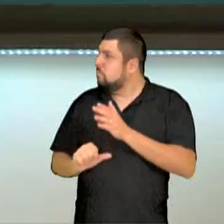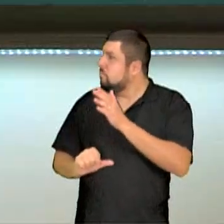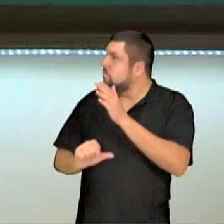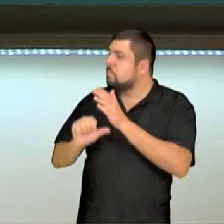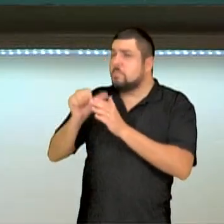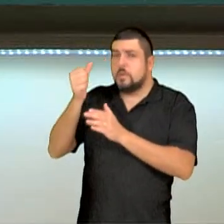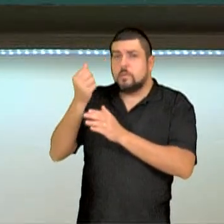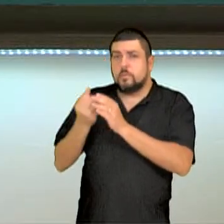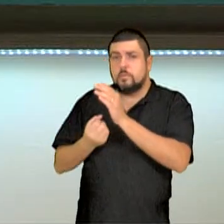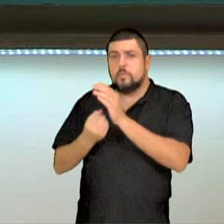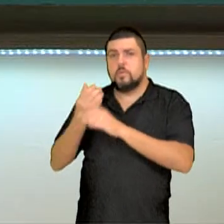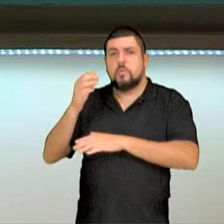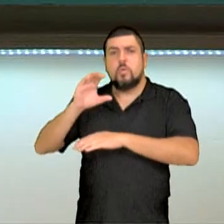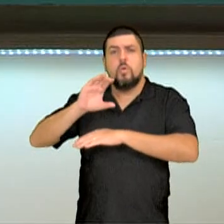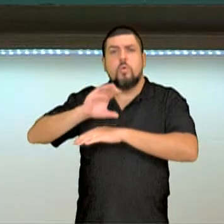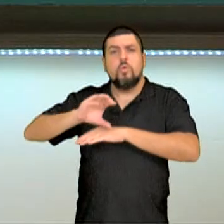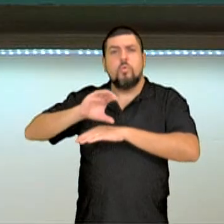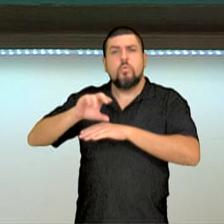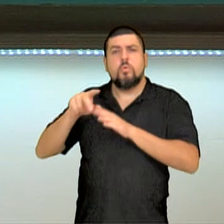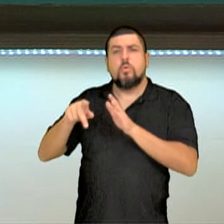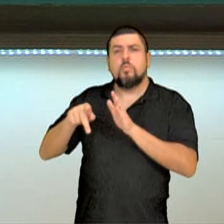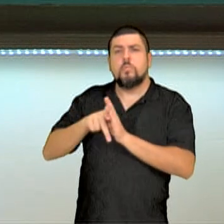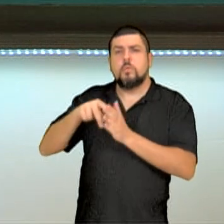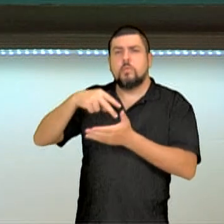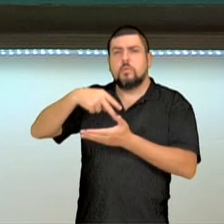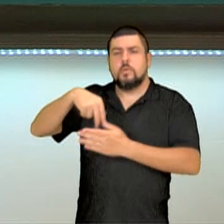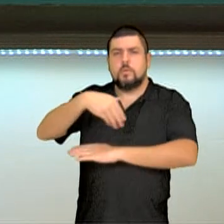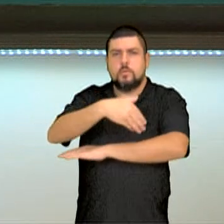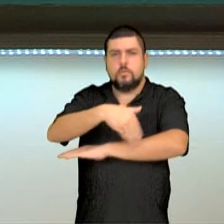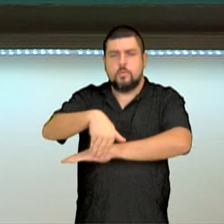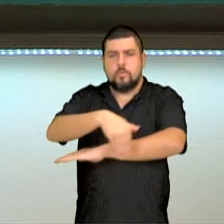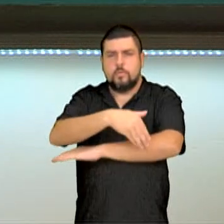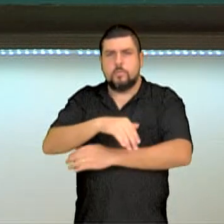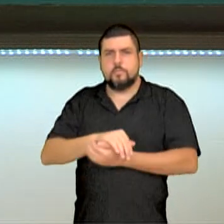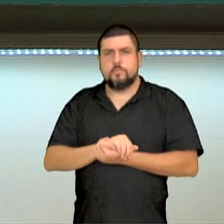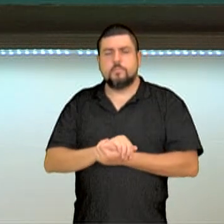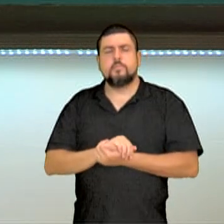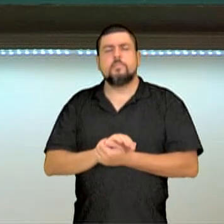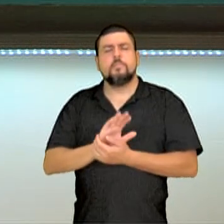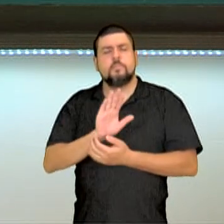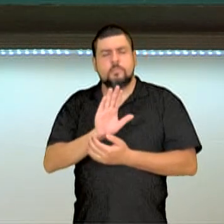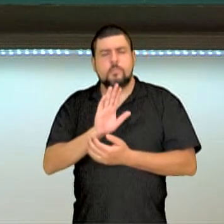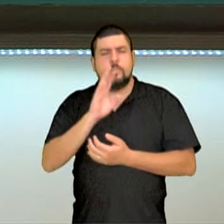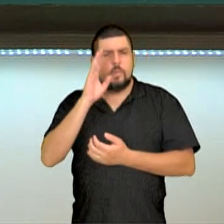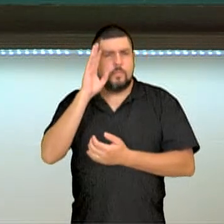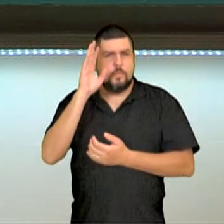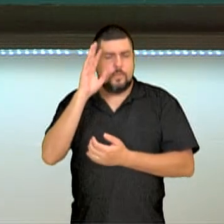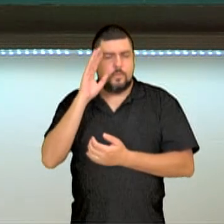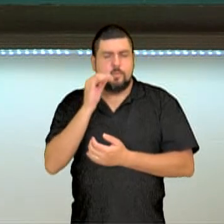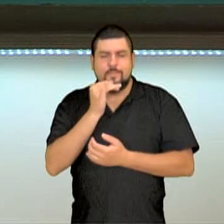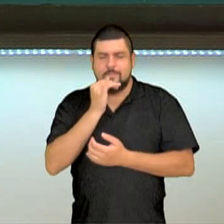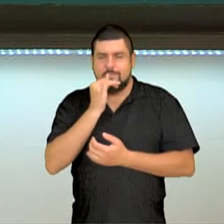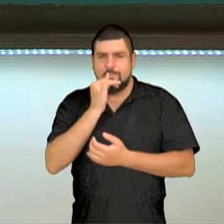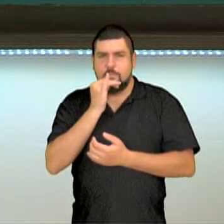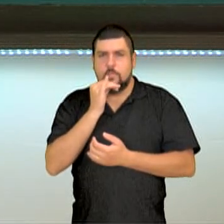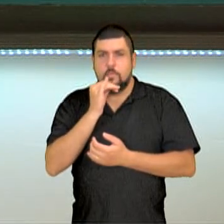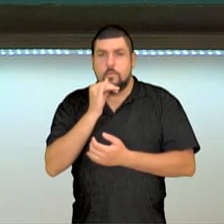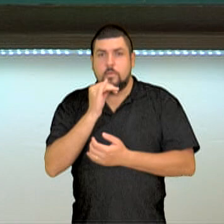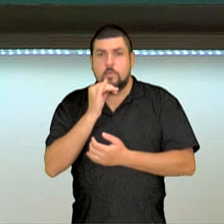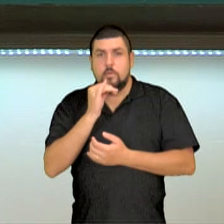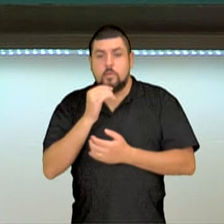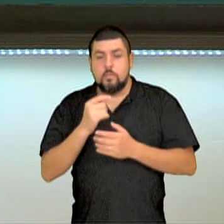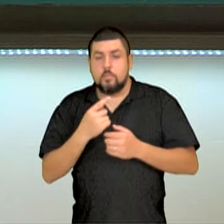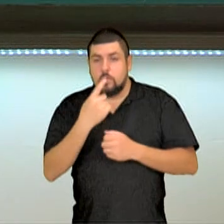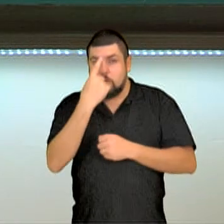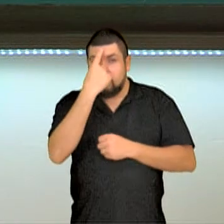rua. Pense vocês, imagina vocês inventaram uma dança e vocês vão lá e fundam o